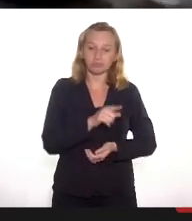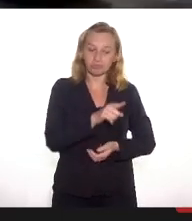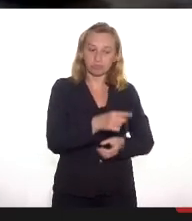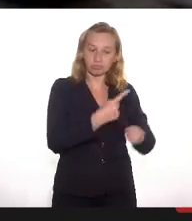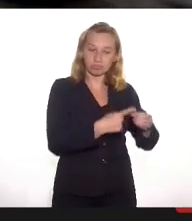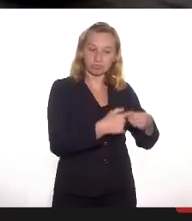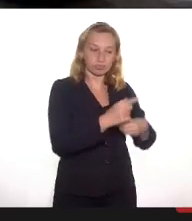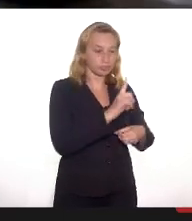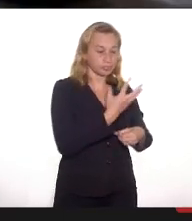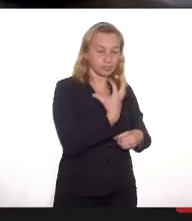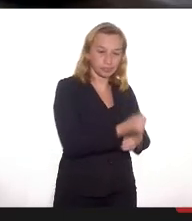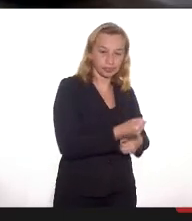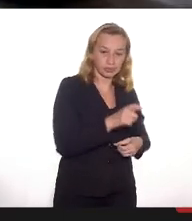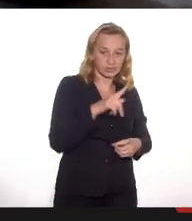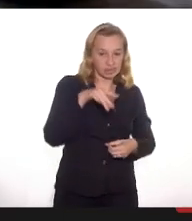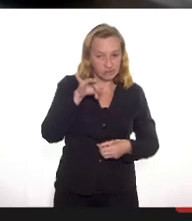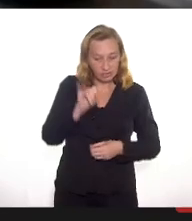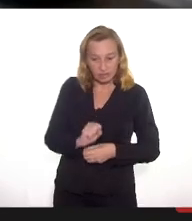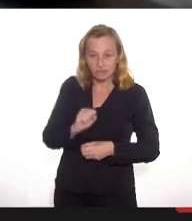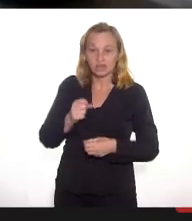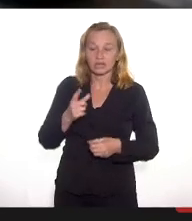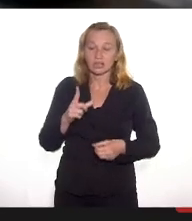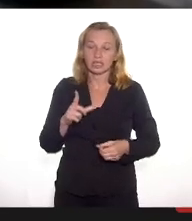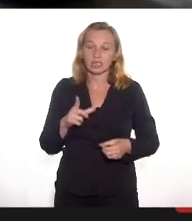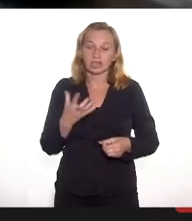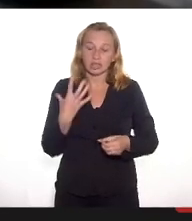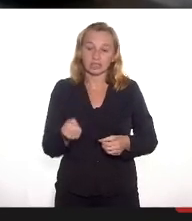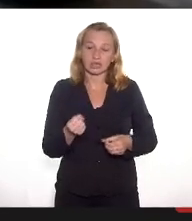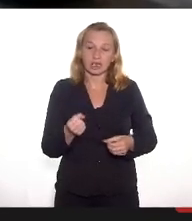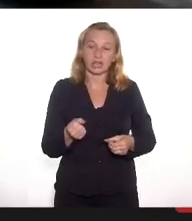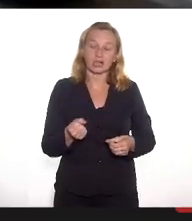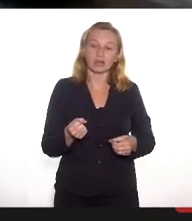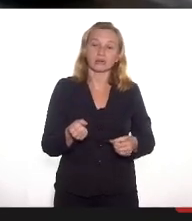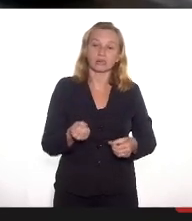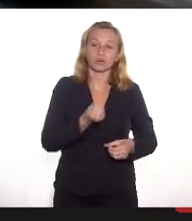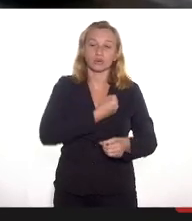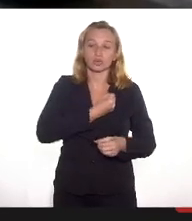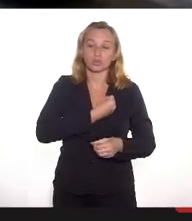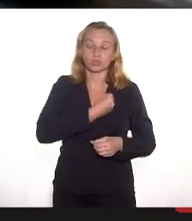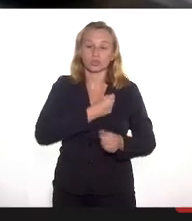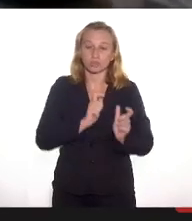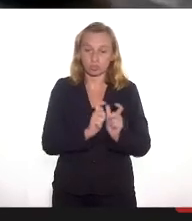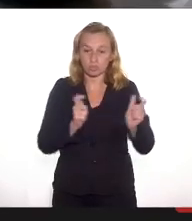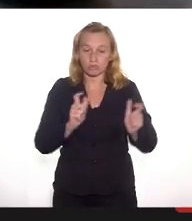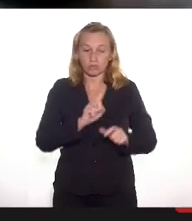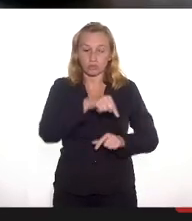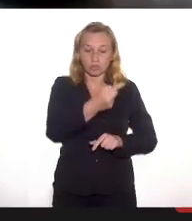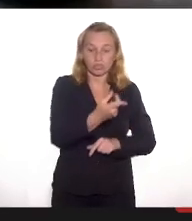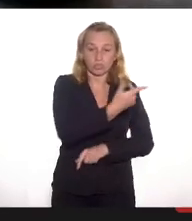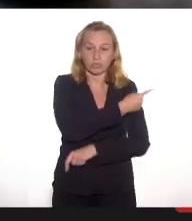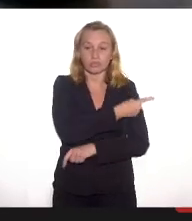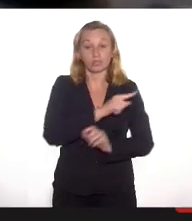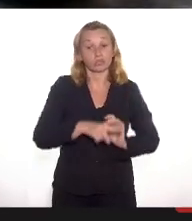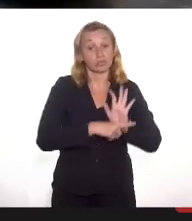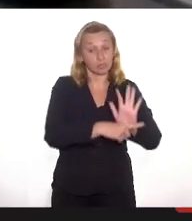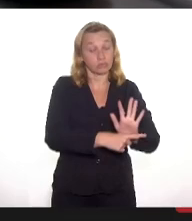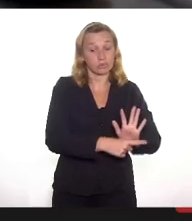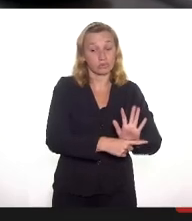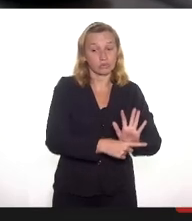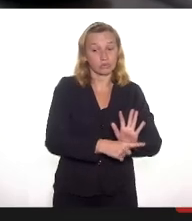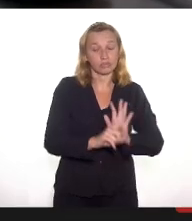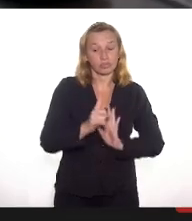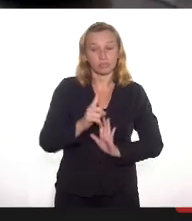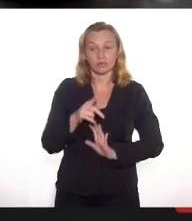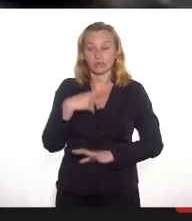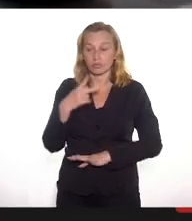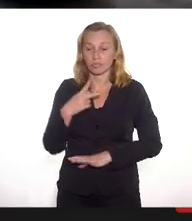não recebe a paz ele recebe uma quantidade maior de outro é vacina da fazenda que eu nesse momento para confessar para não